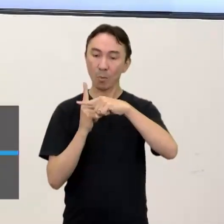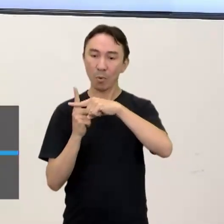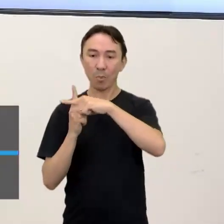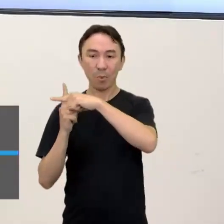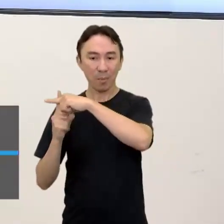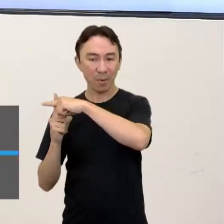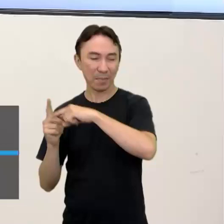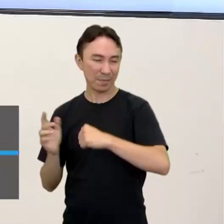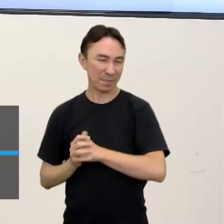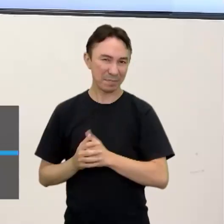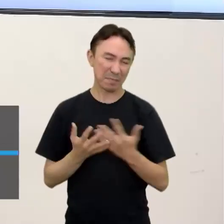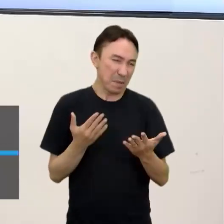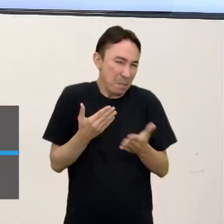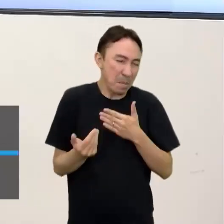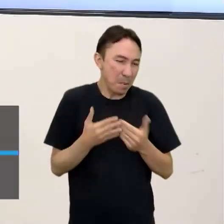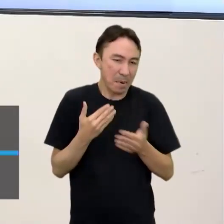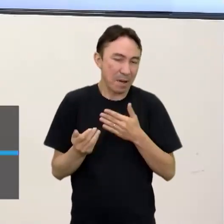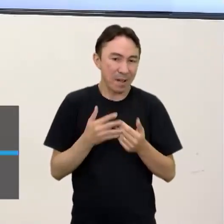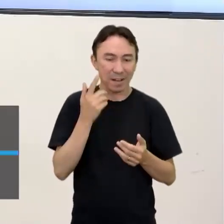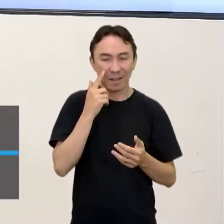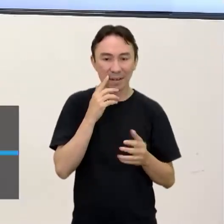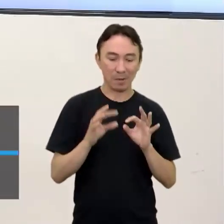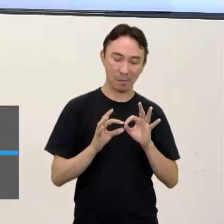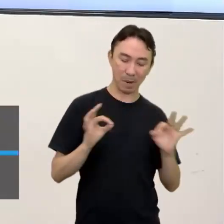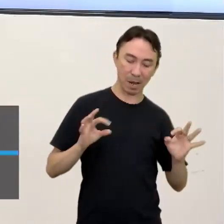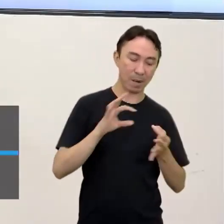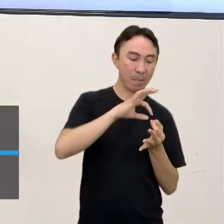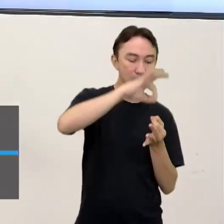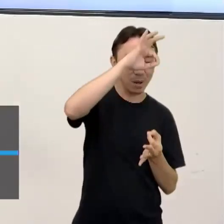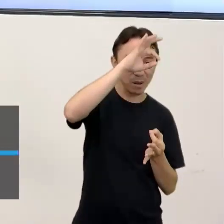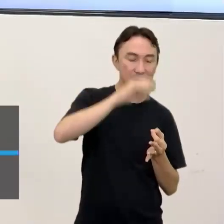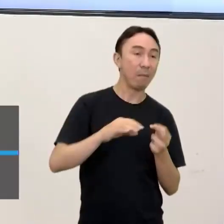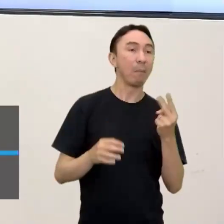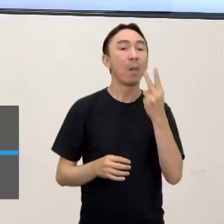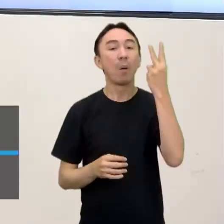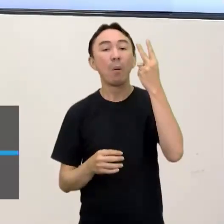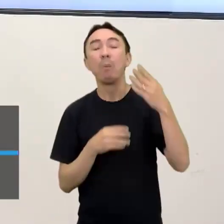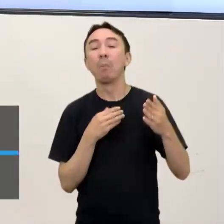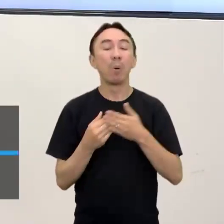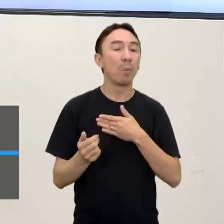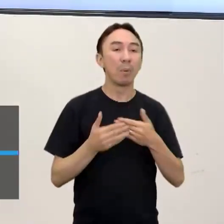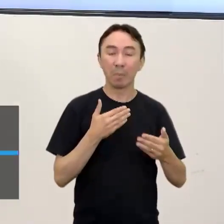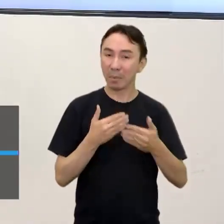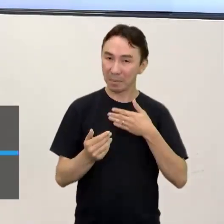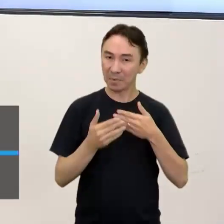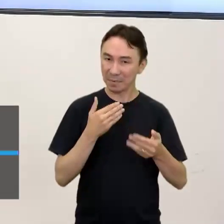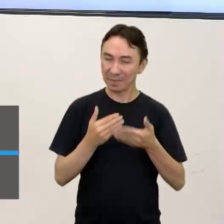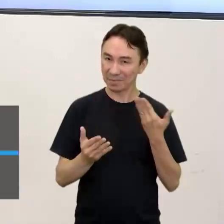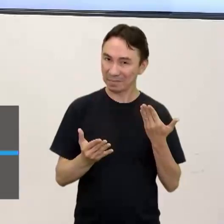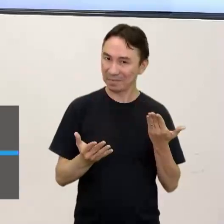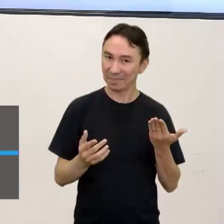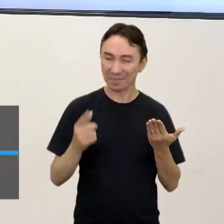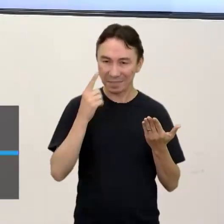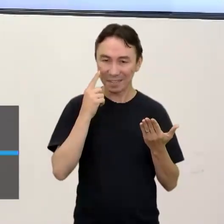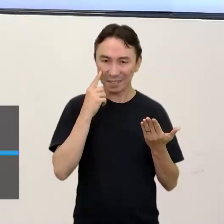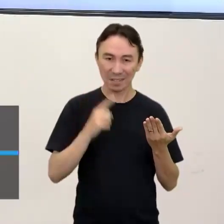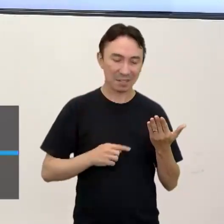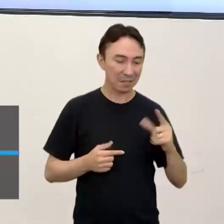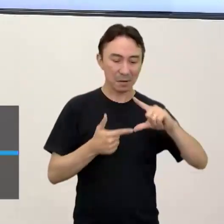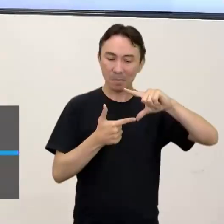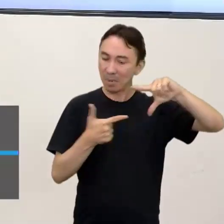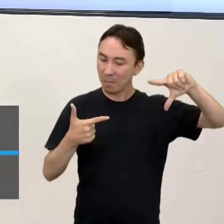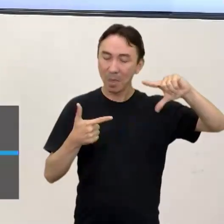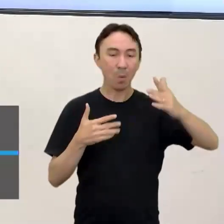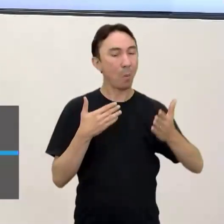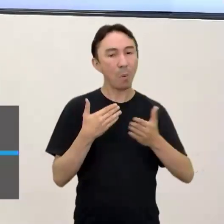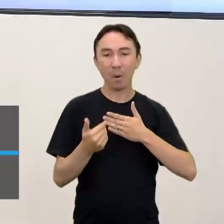nos lados aí, na altura e na base, ou no comprimento e na largura, seja lá qual for o retângulo, o tamanho